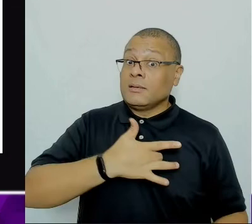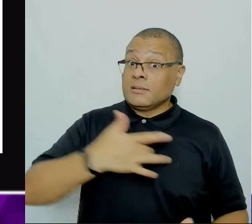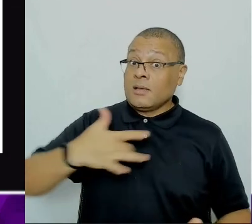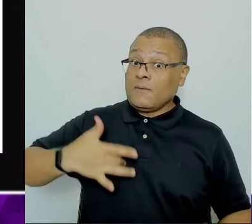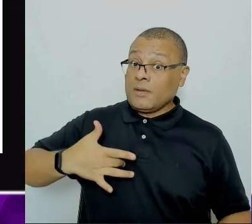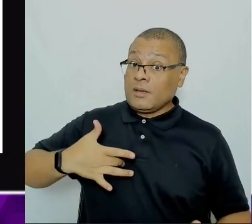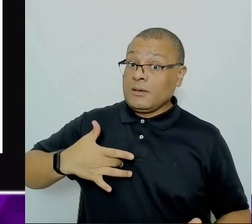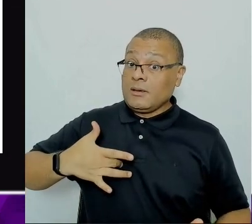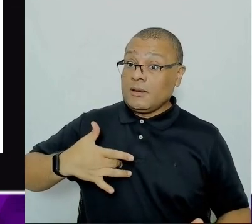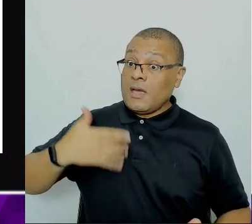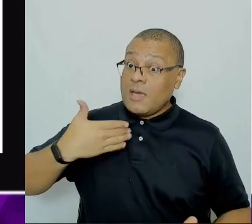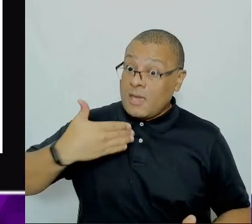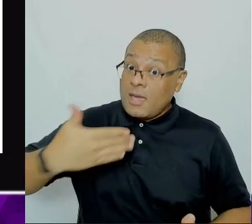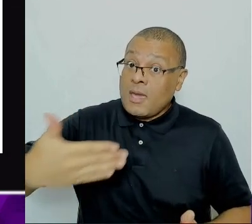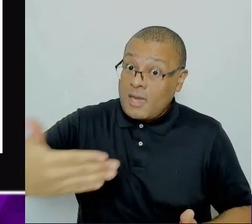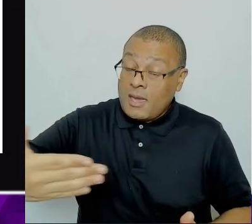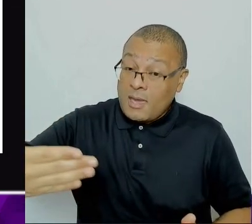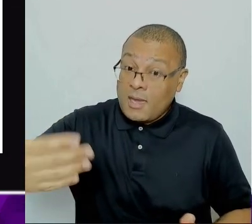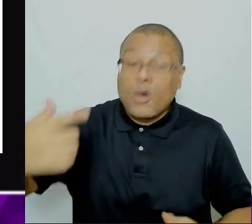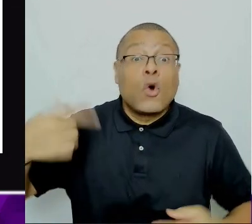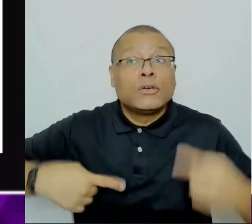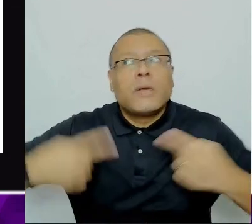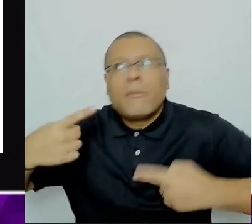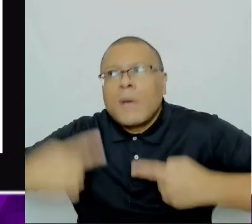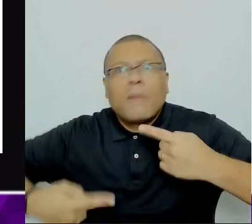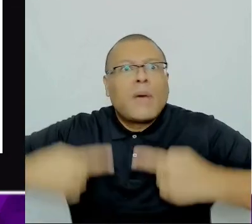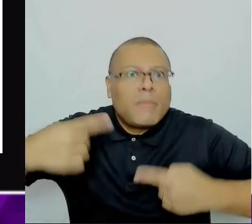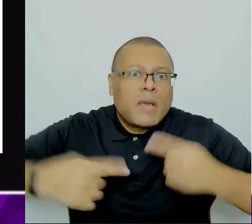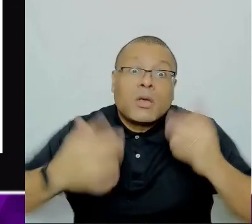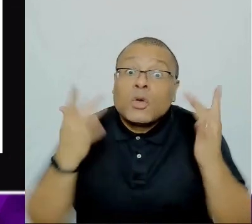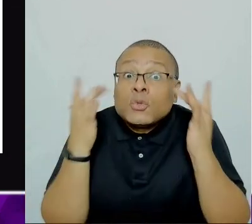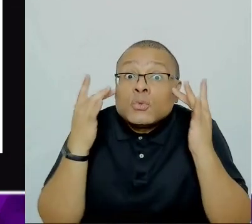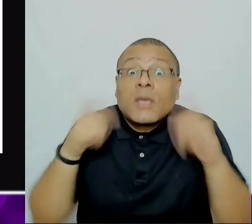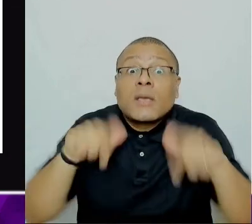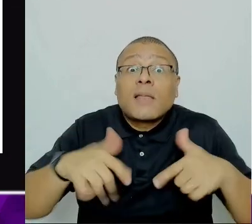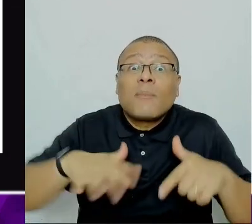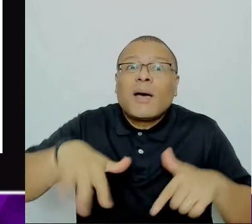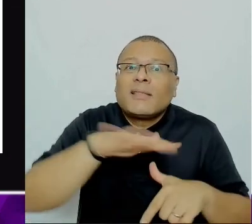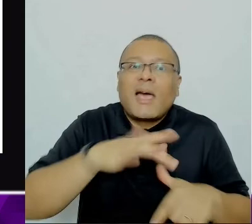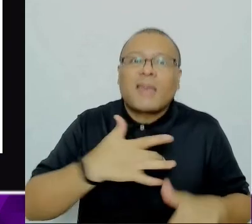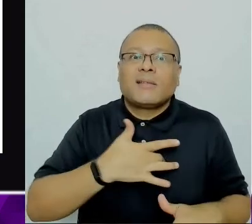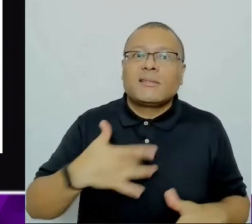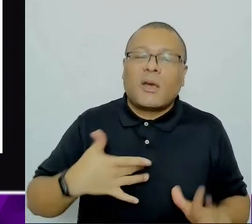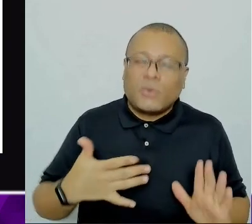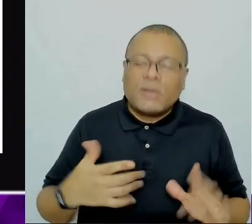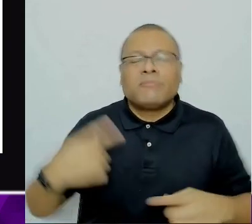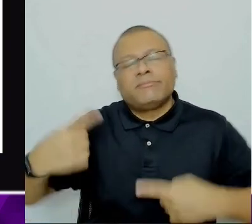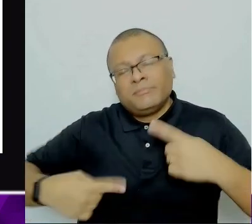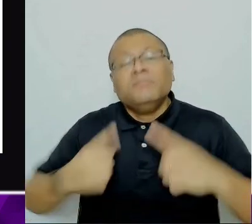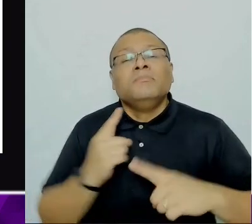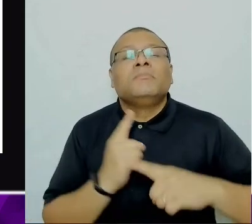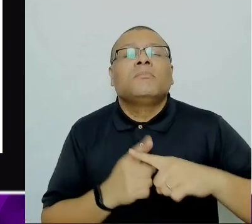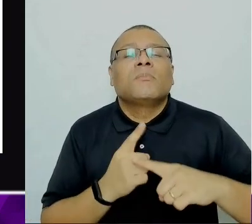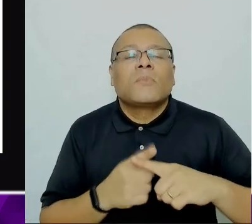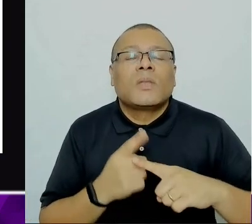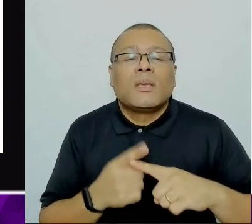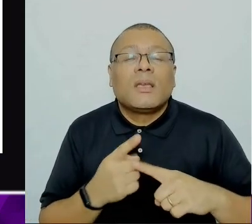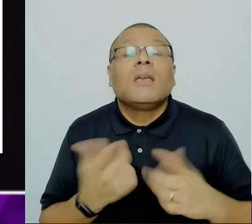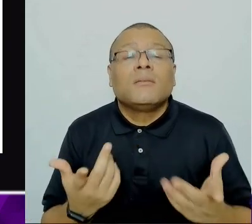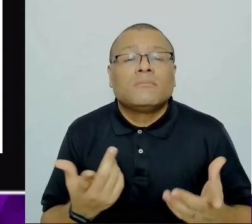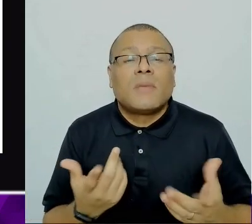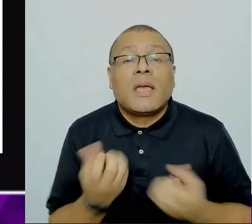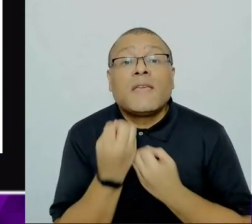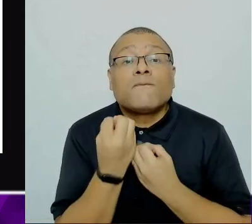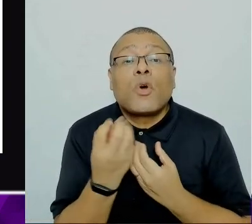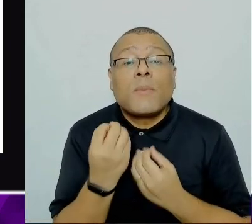que é discutível aqui, não sei quem trabalha aqui no mercado de saúde, porque é discutível porque a gente está falando lidando com dados